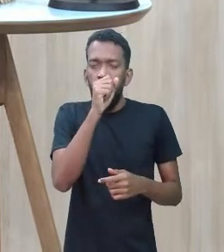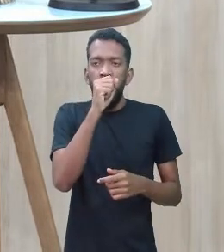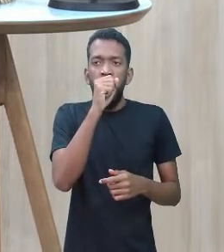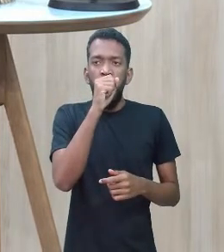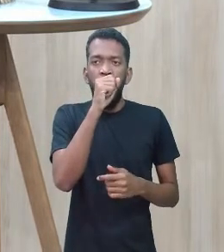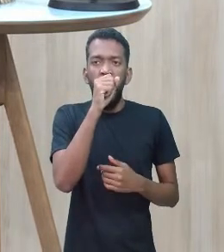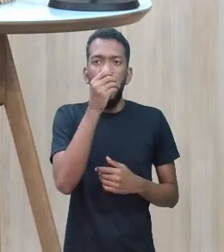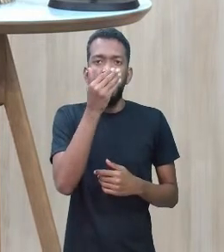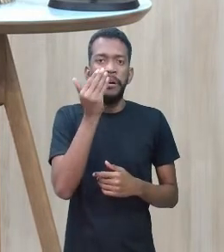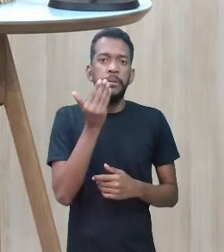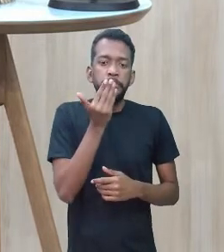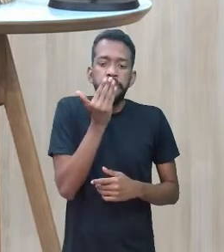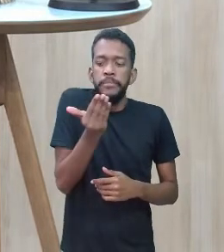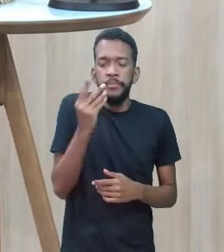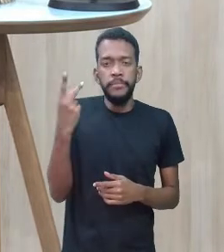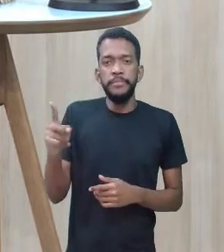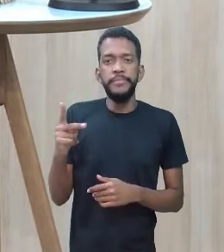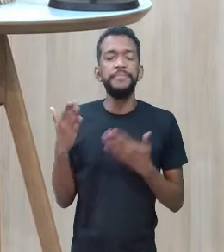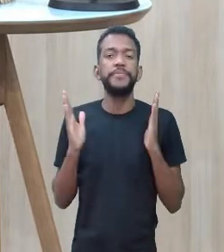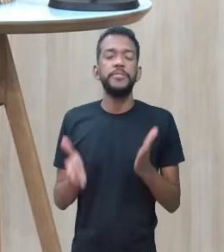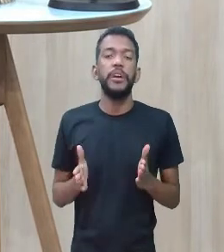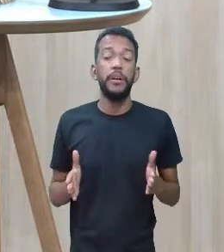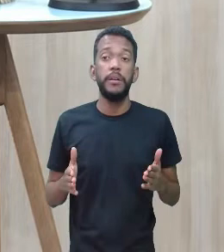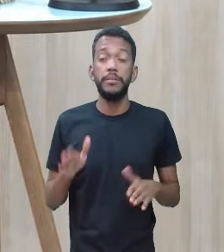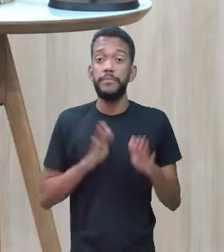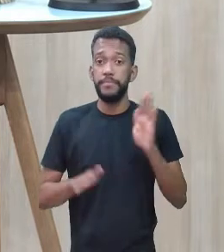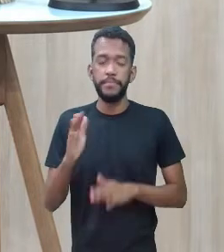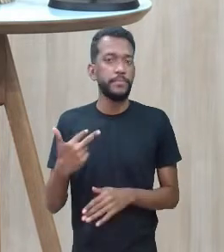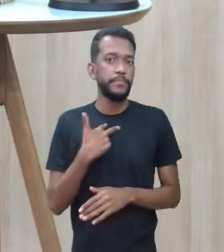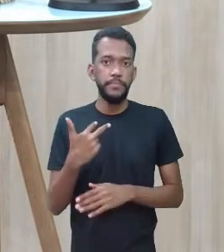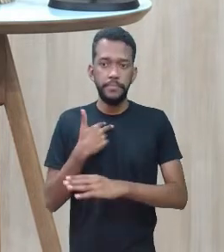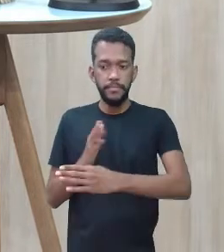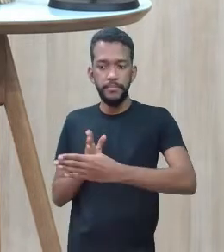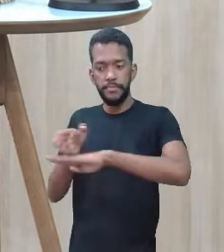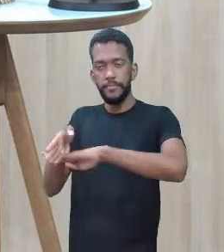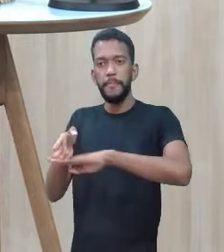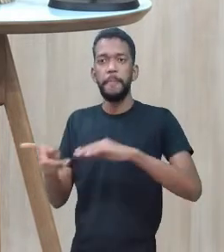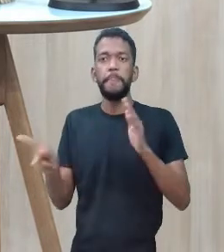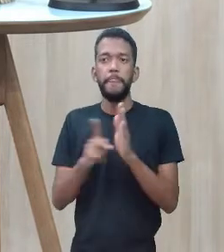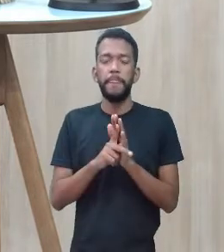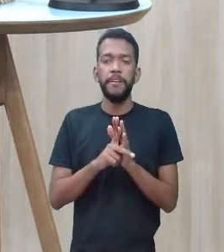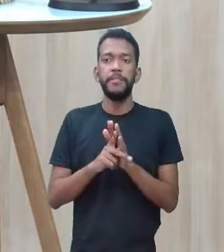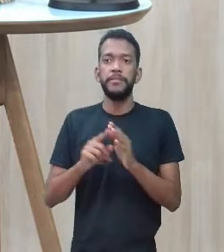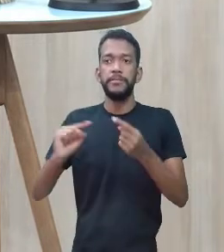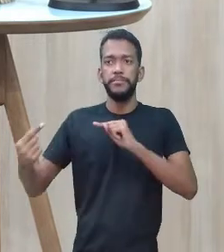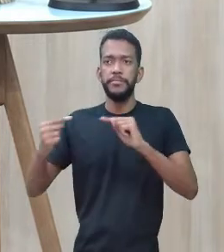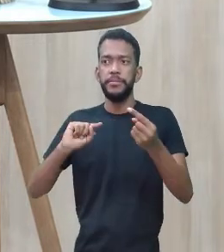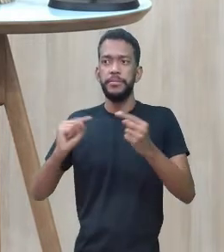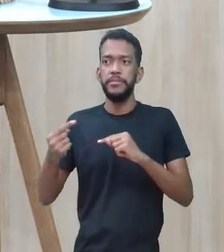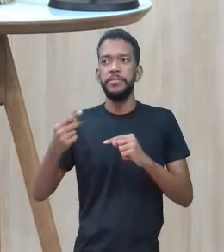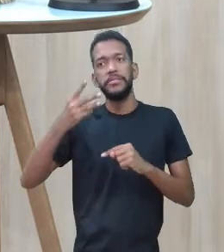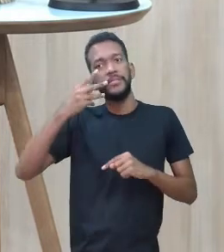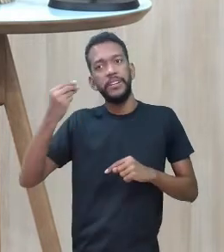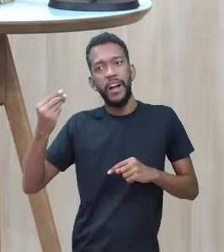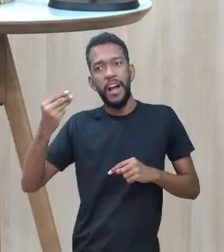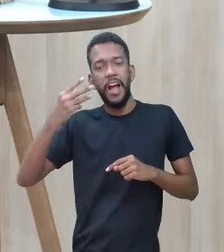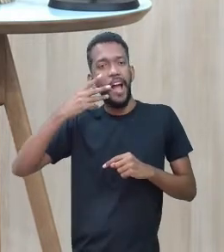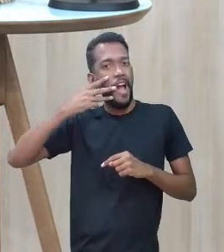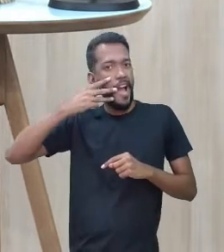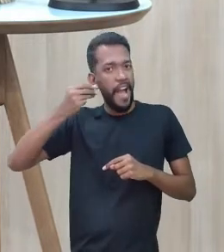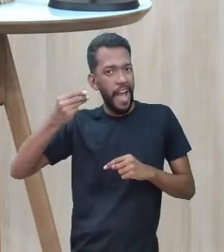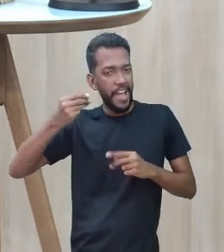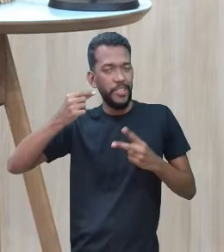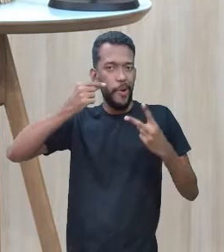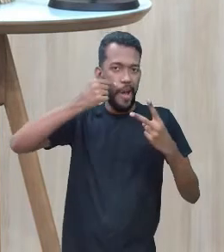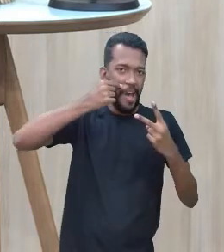aí do cão? Cuidado que a gente não pode colocar ele aí na briga de gato, rato e cão, né? Porque